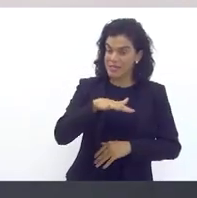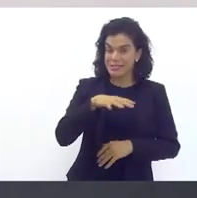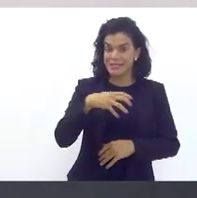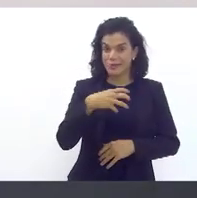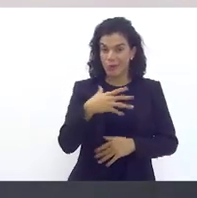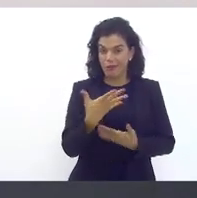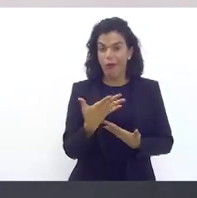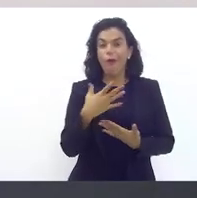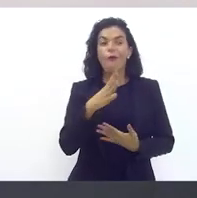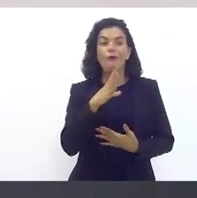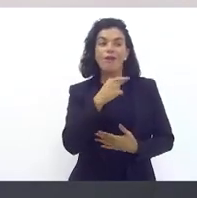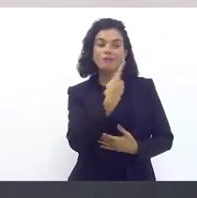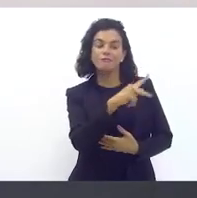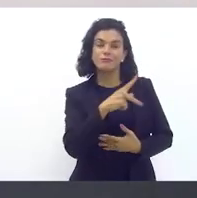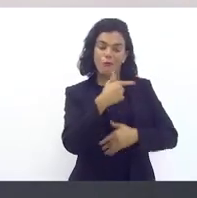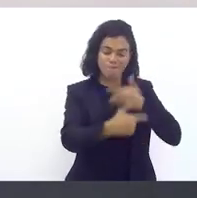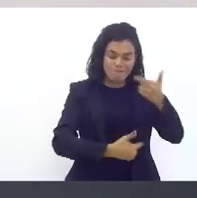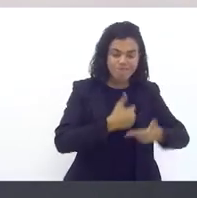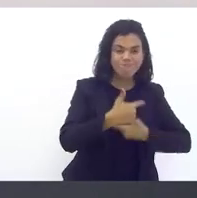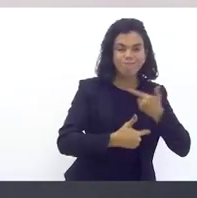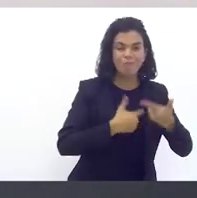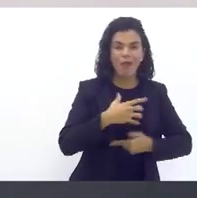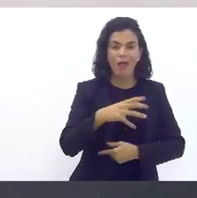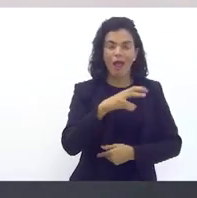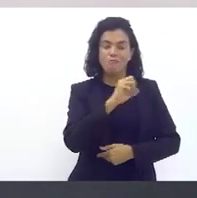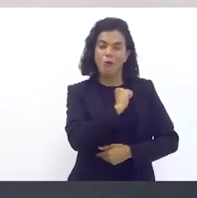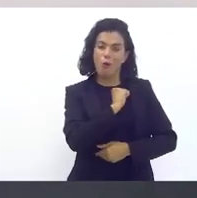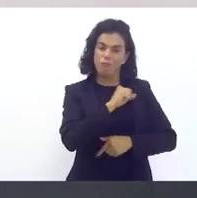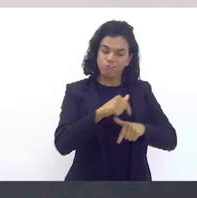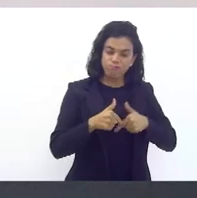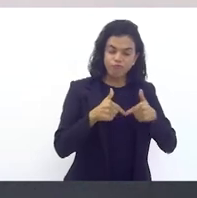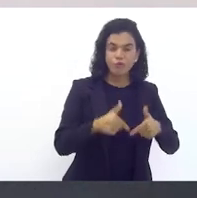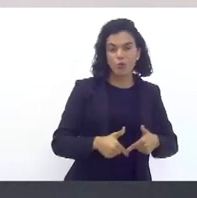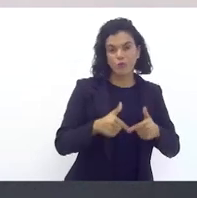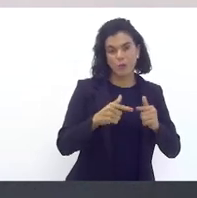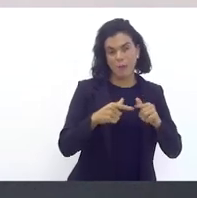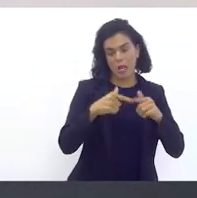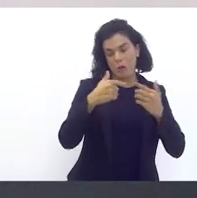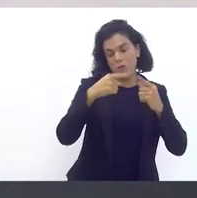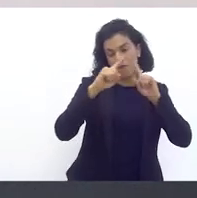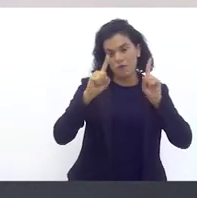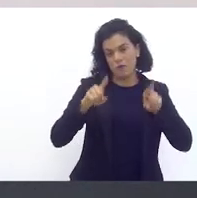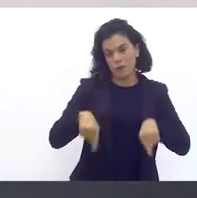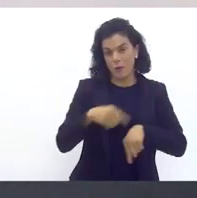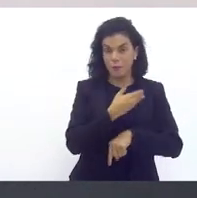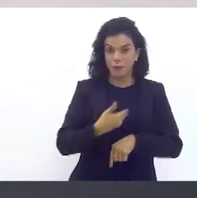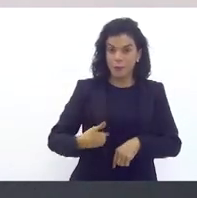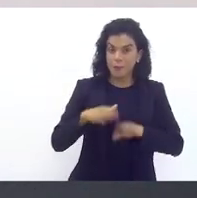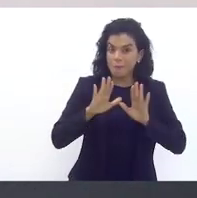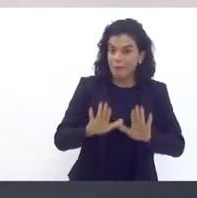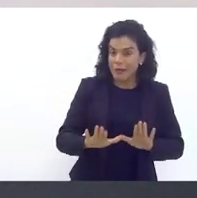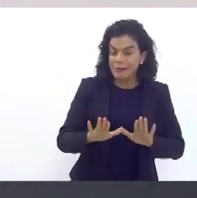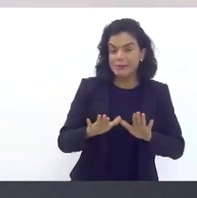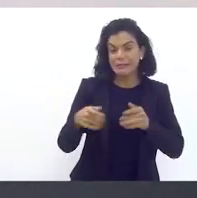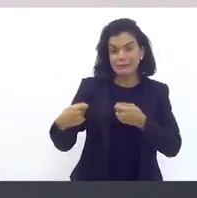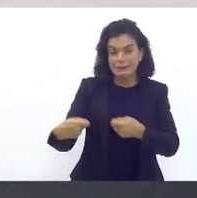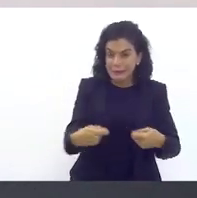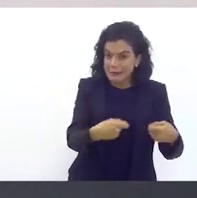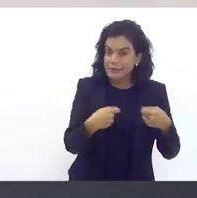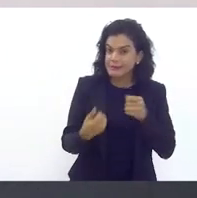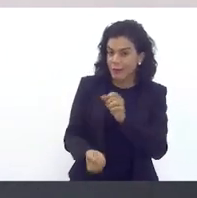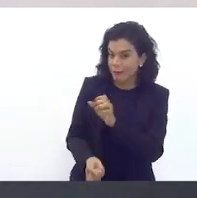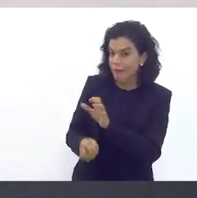pelo serviço público, então, eu não vejo motivo para não ter a mesa de negociação. Acho que é necessário que ela